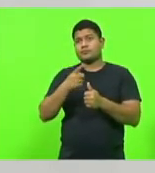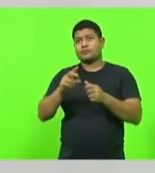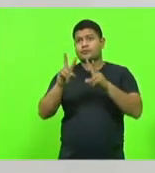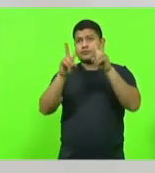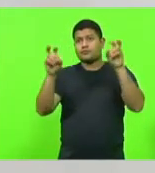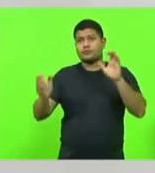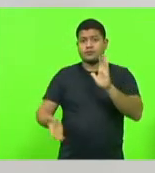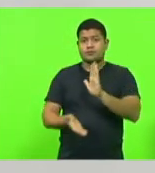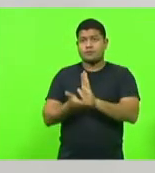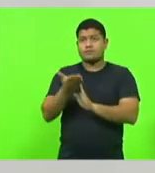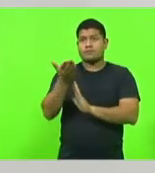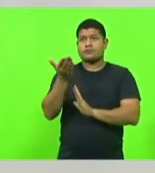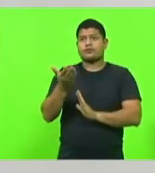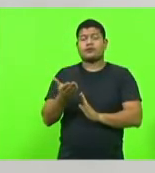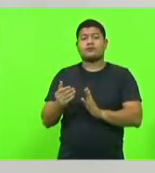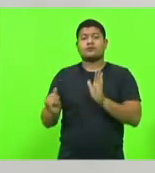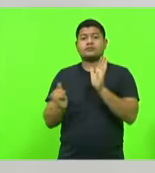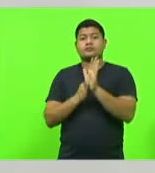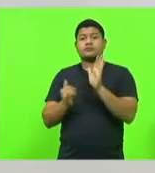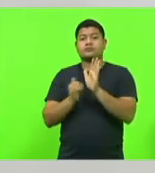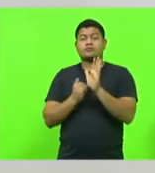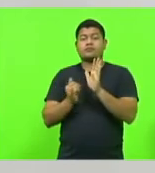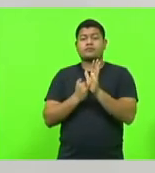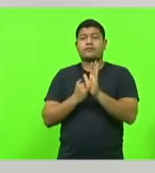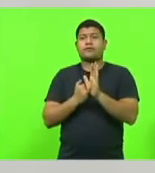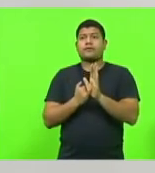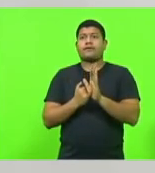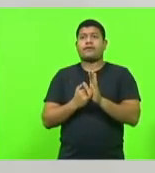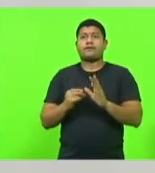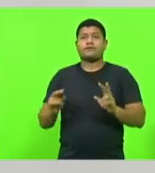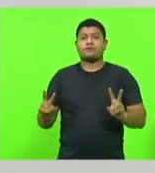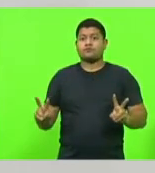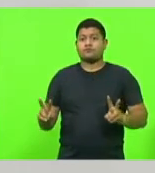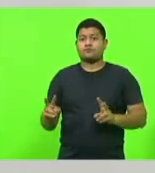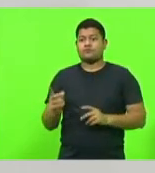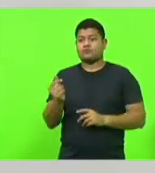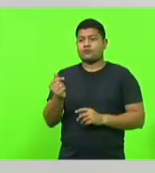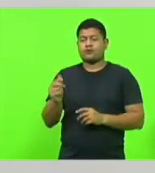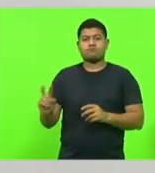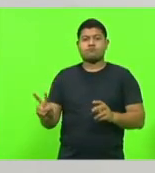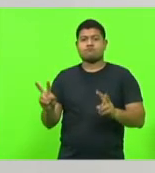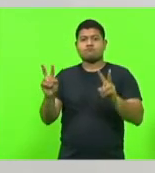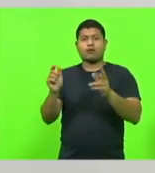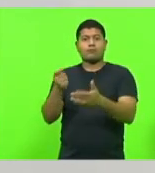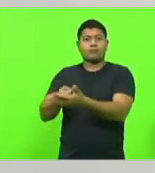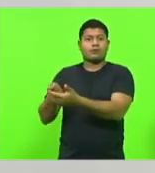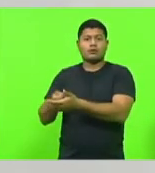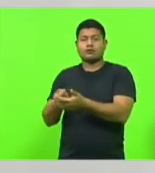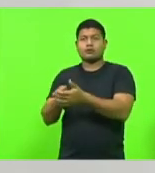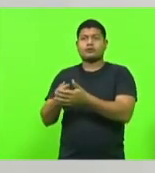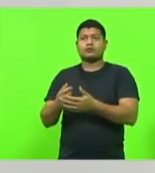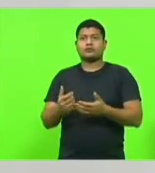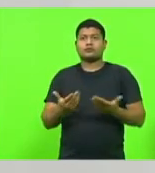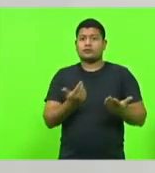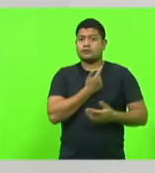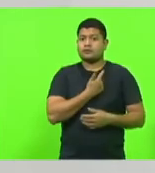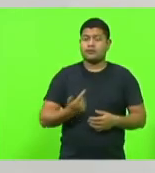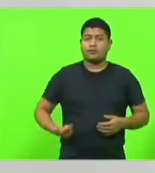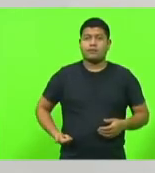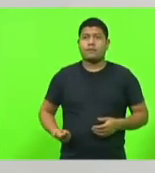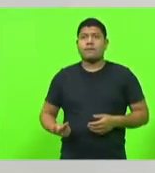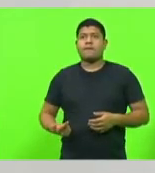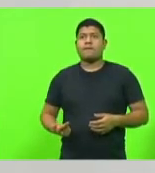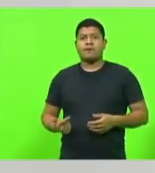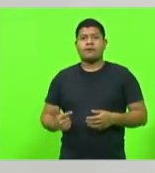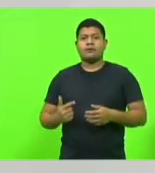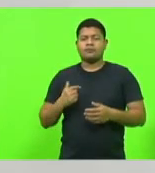da base tributária, os valores das coisas subiram. O governo recebe um percentual sobre o nosso